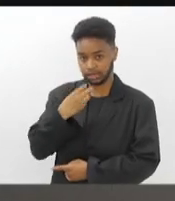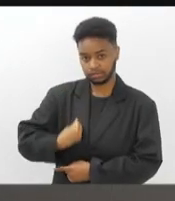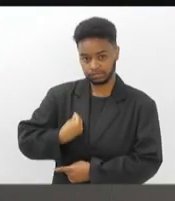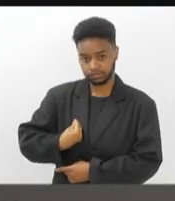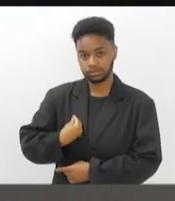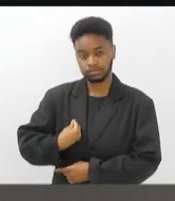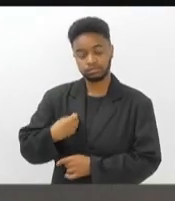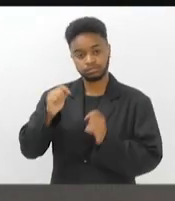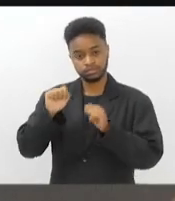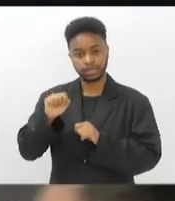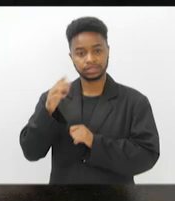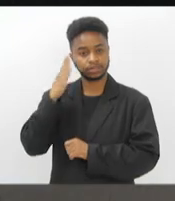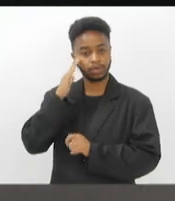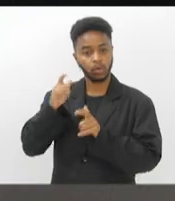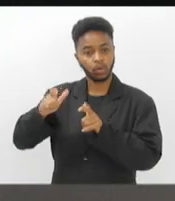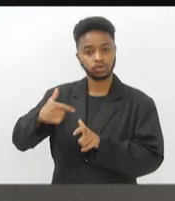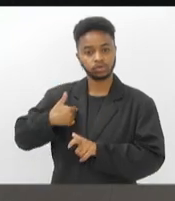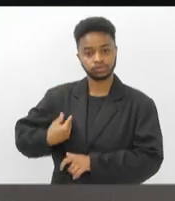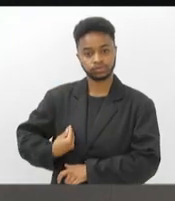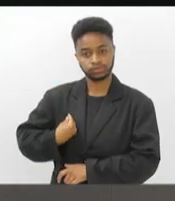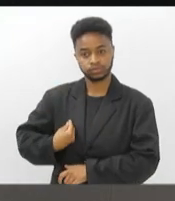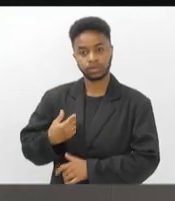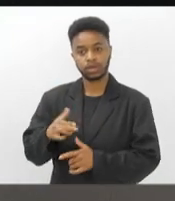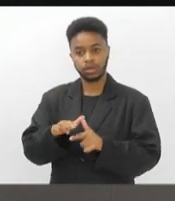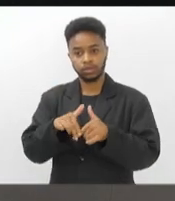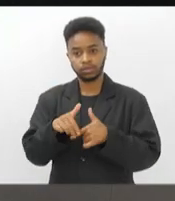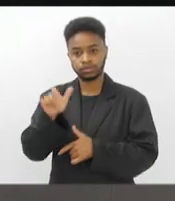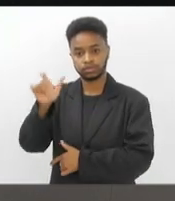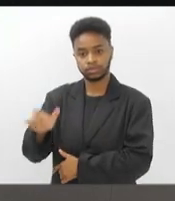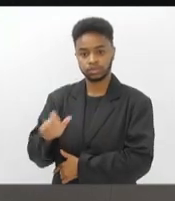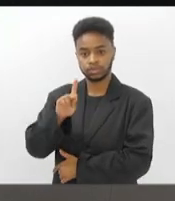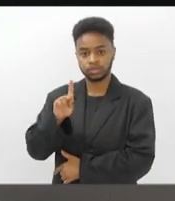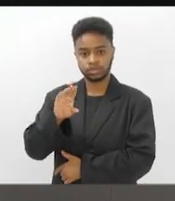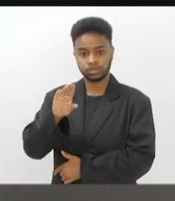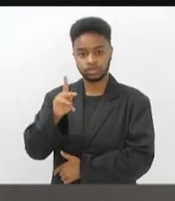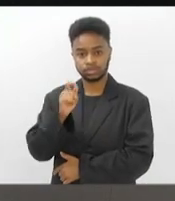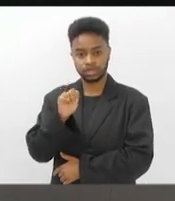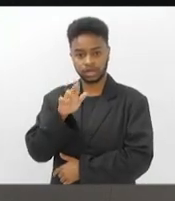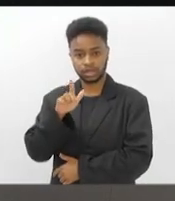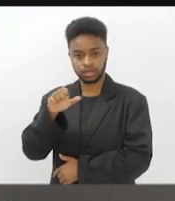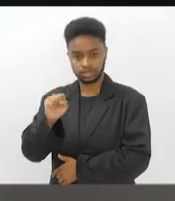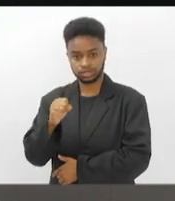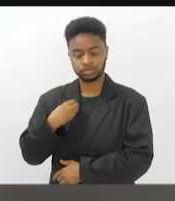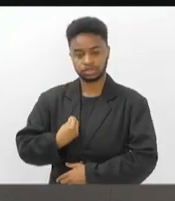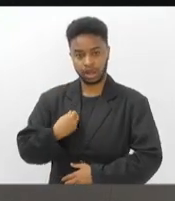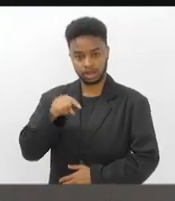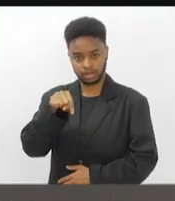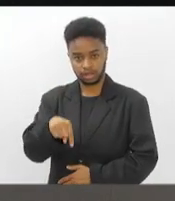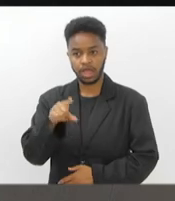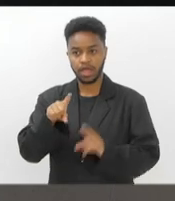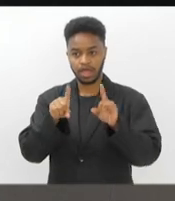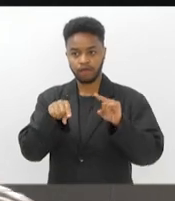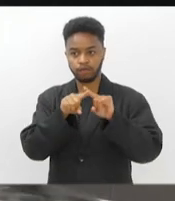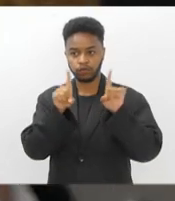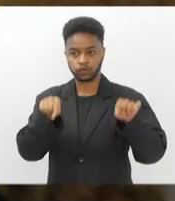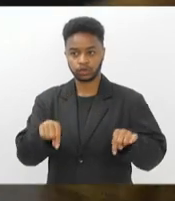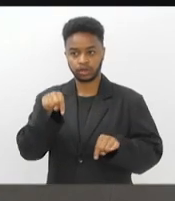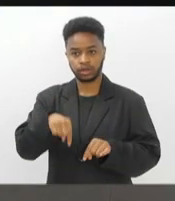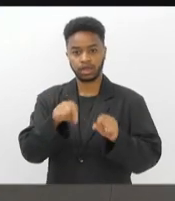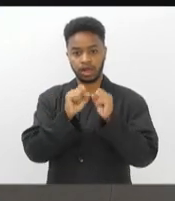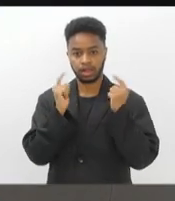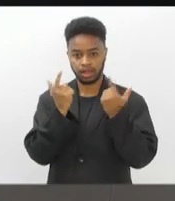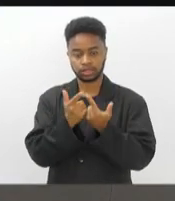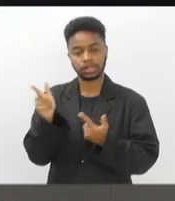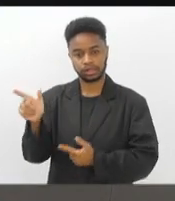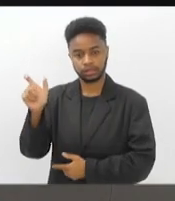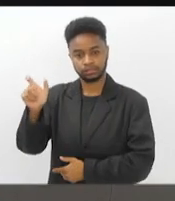isso faço em respeito ao nosso querido Charles que está aqui que é nosso servidor da casa pessoa cega pessoa